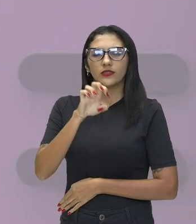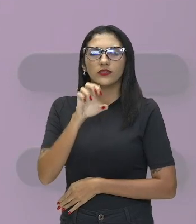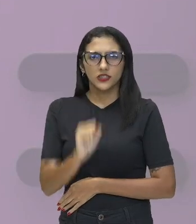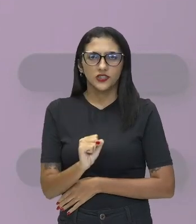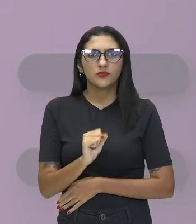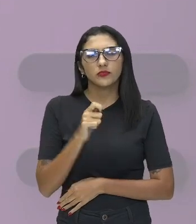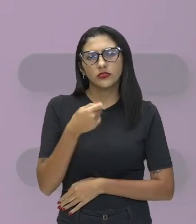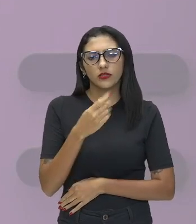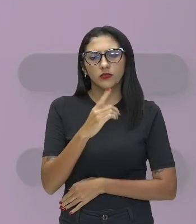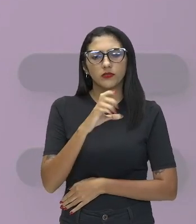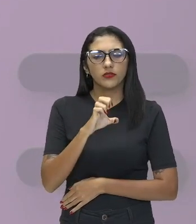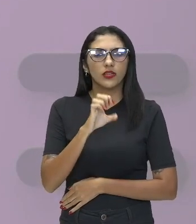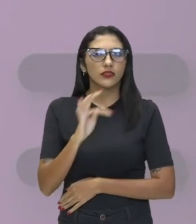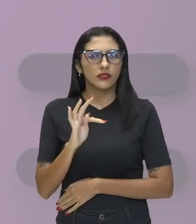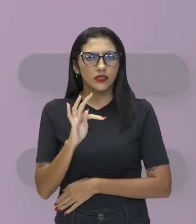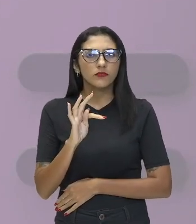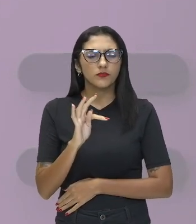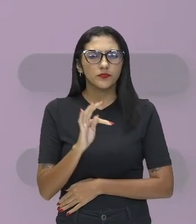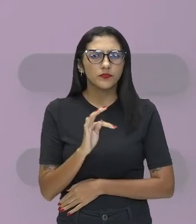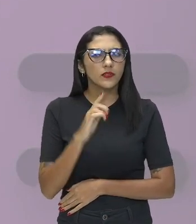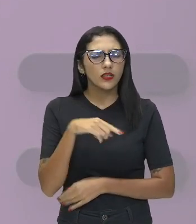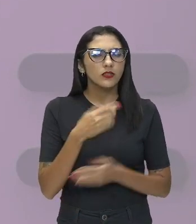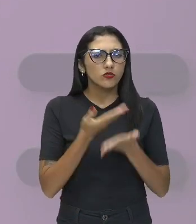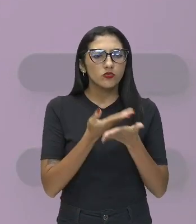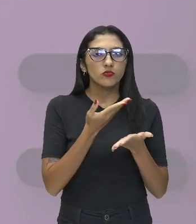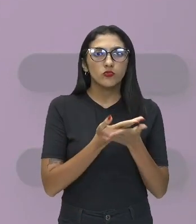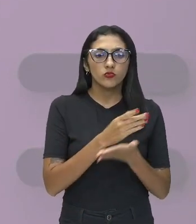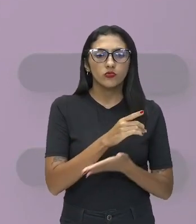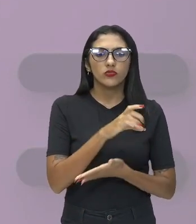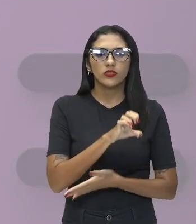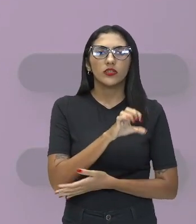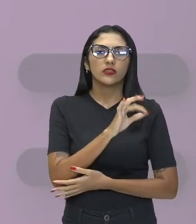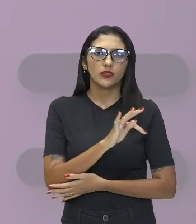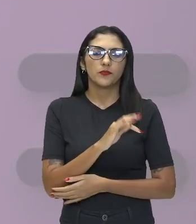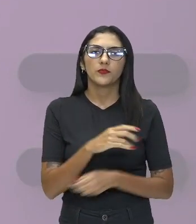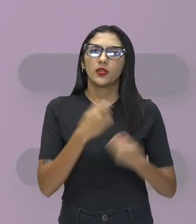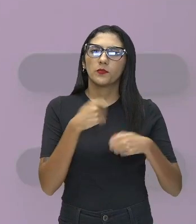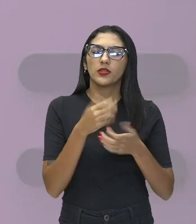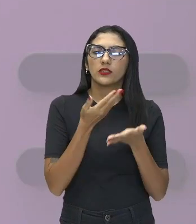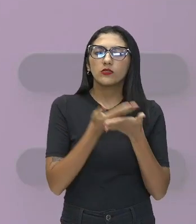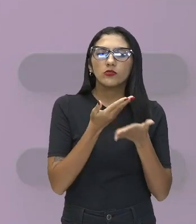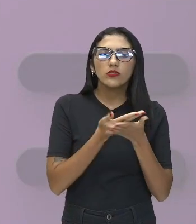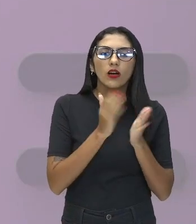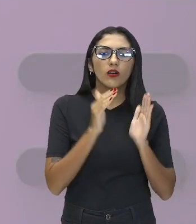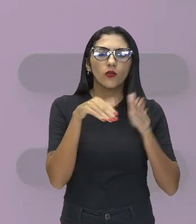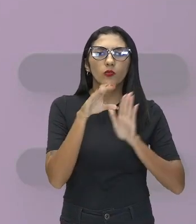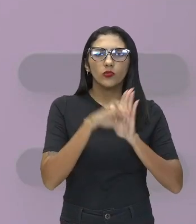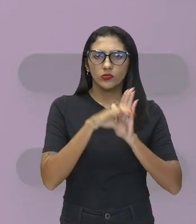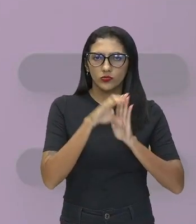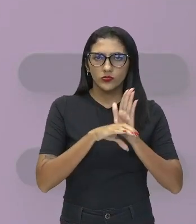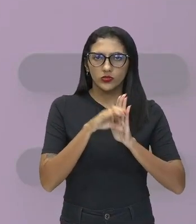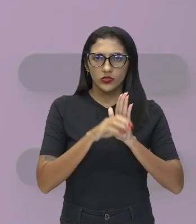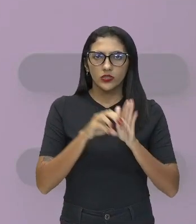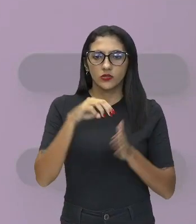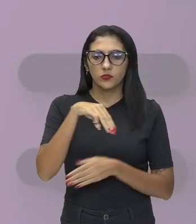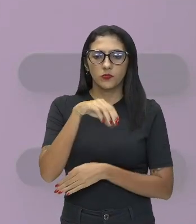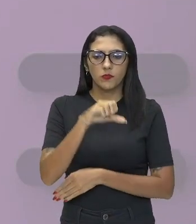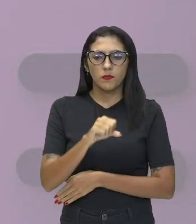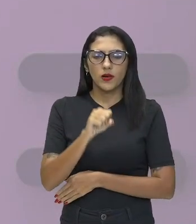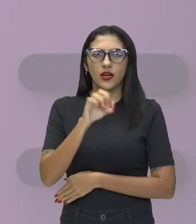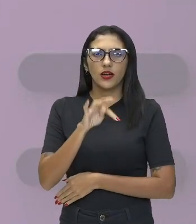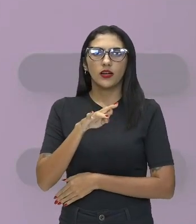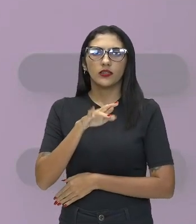Para nós estudarmos os determinantes, nós precisamos conhecer as matrizes. Vocês já conhecem as